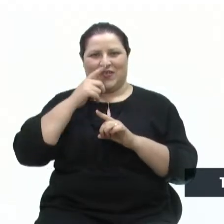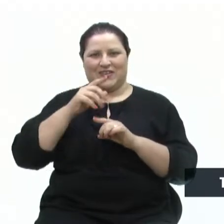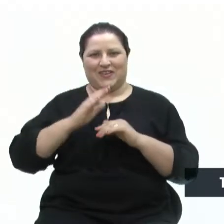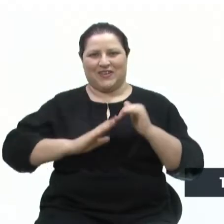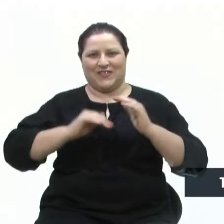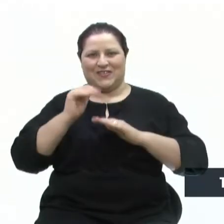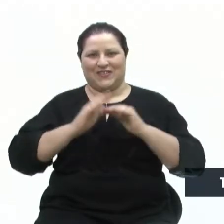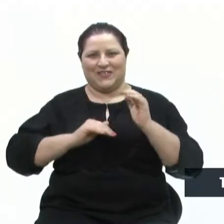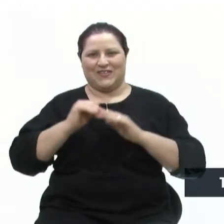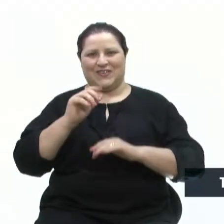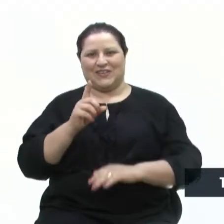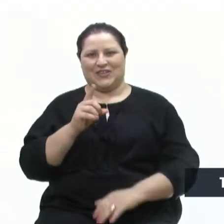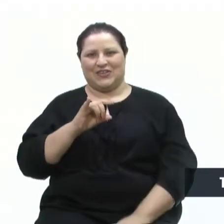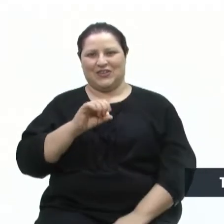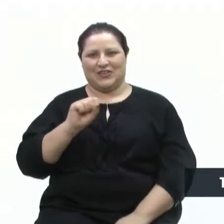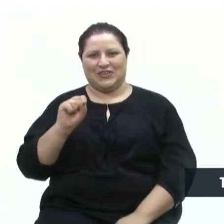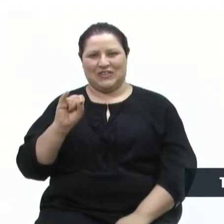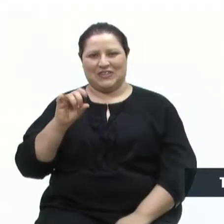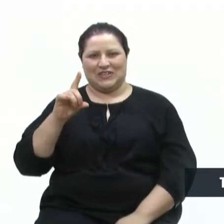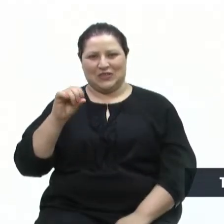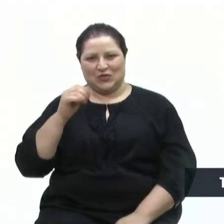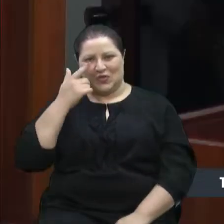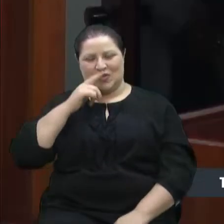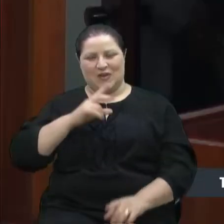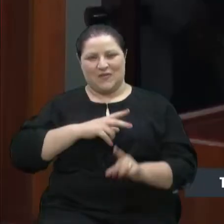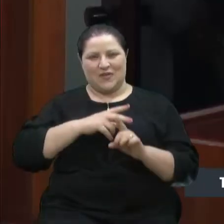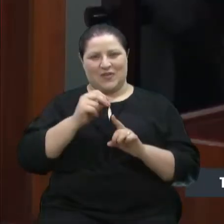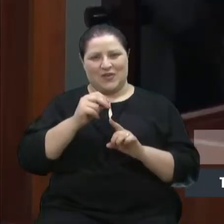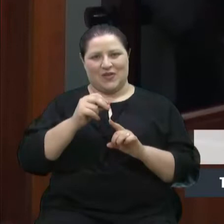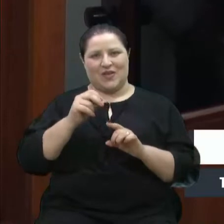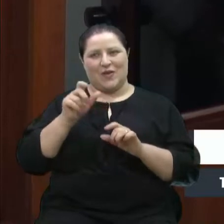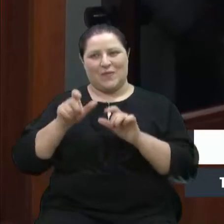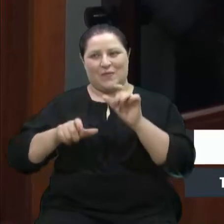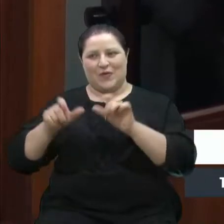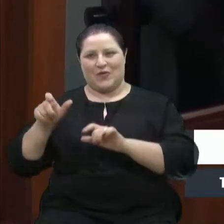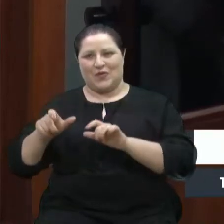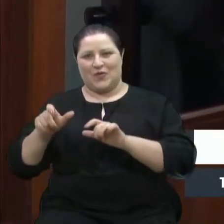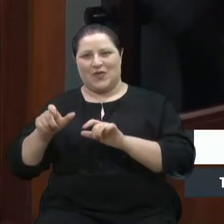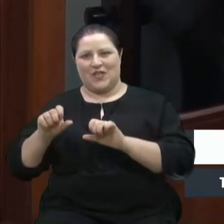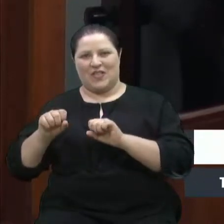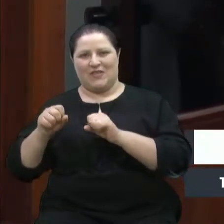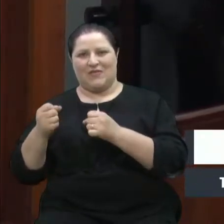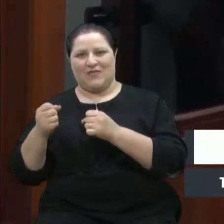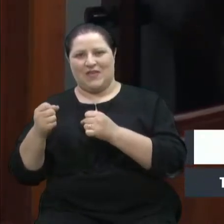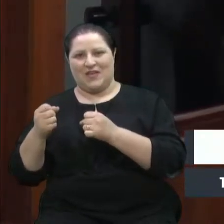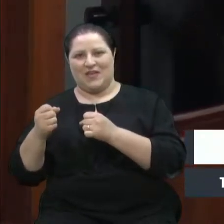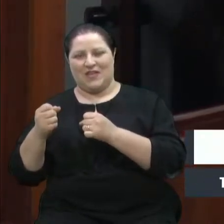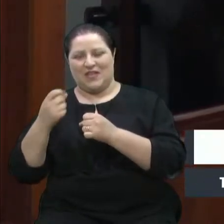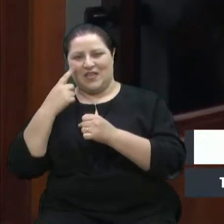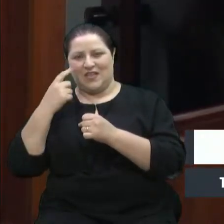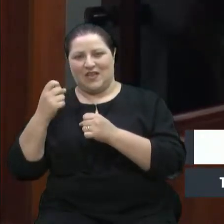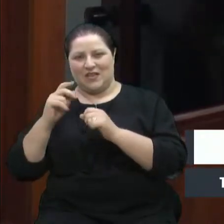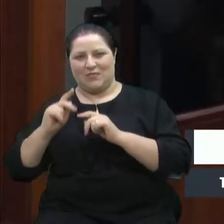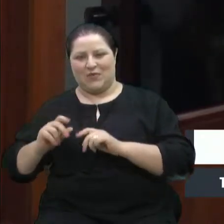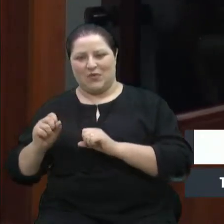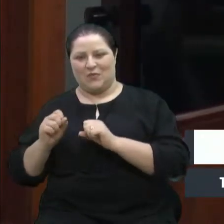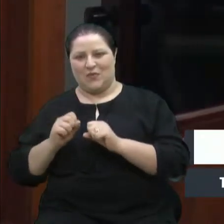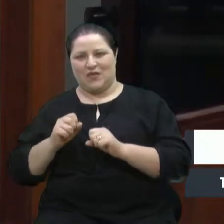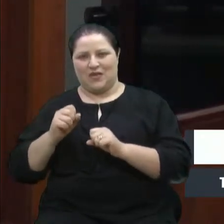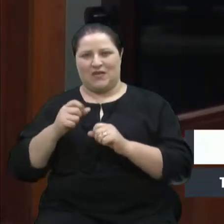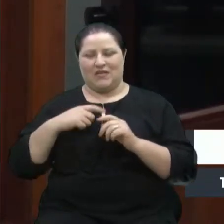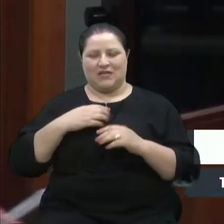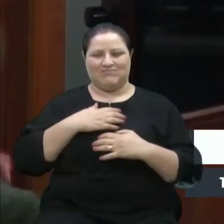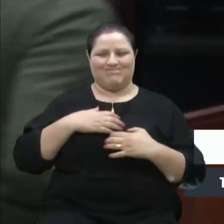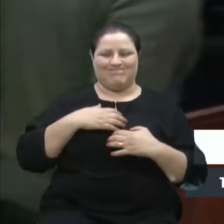um dissídio exitoso e Isso incomoda aqueles que defendem interesses de poderosos poderosos os